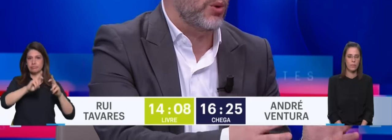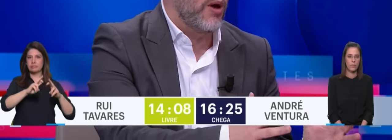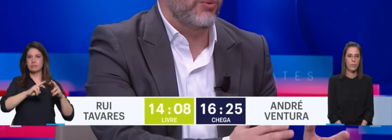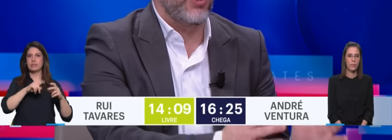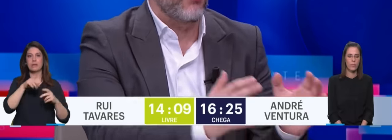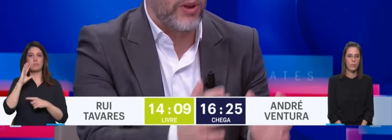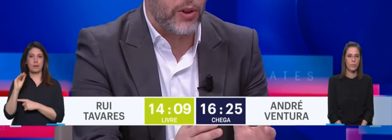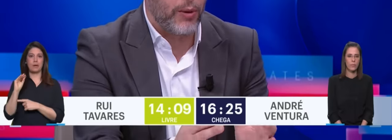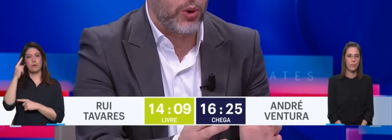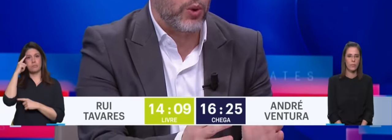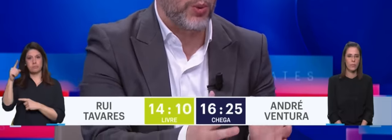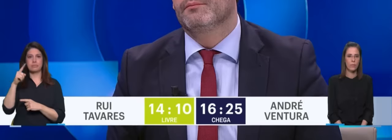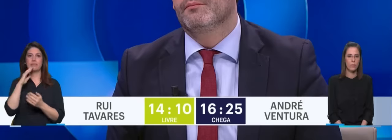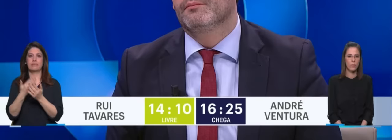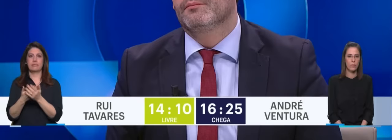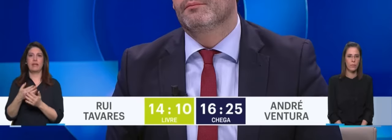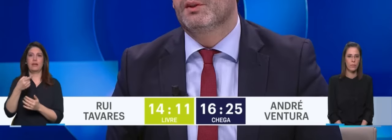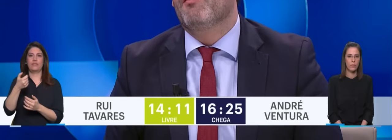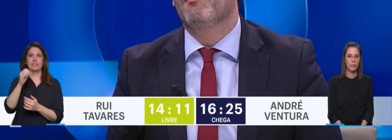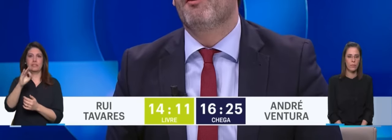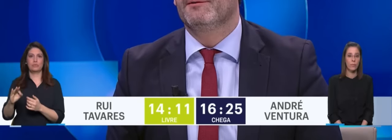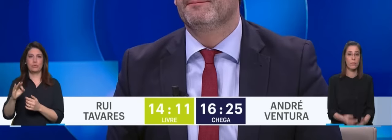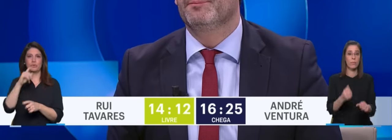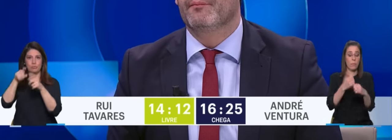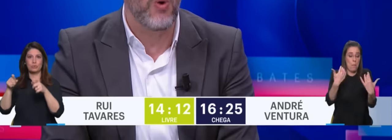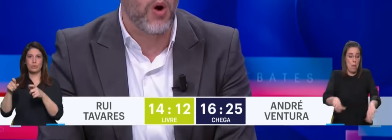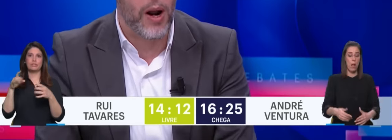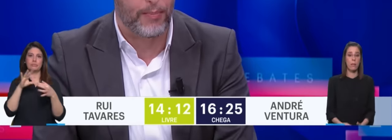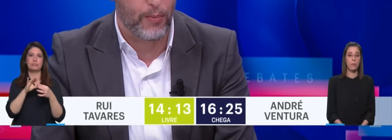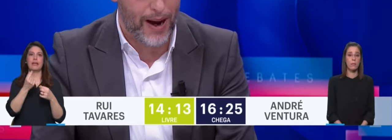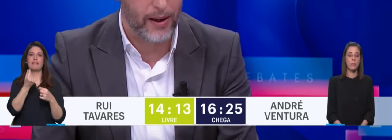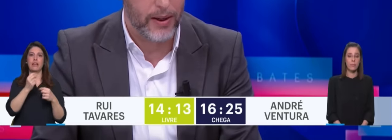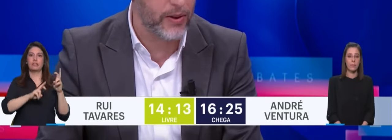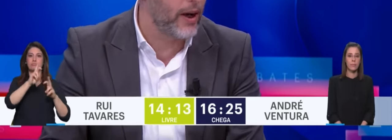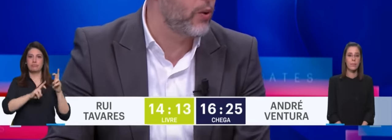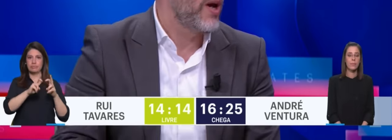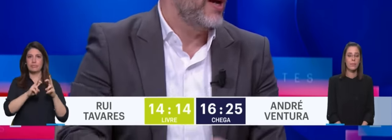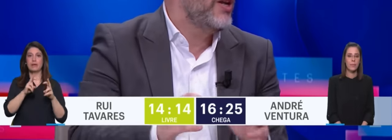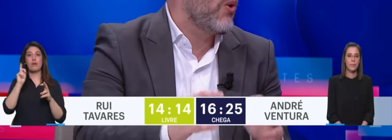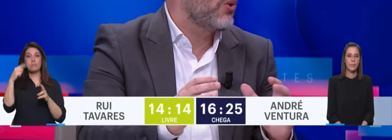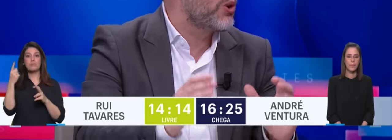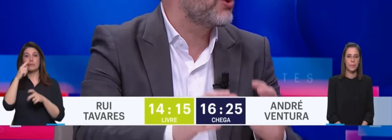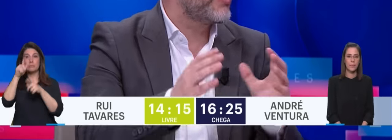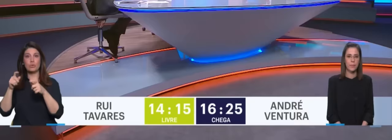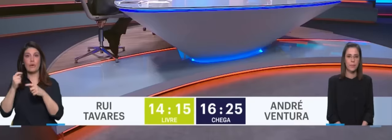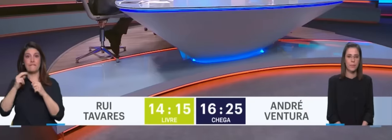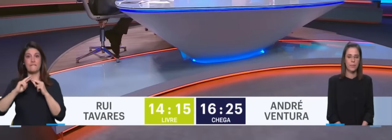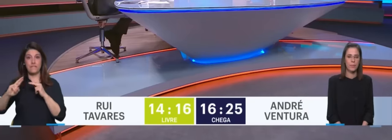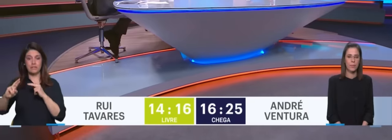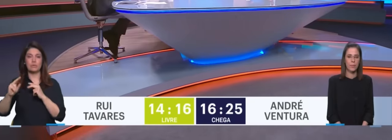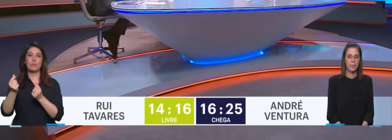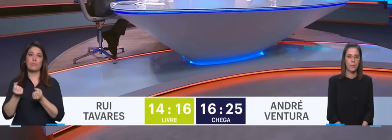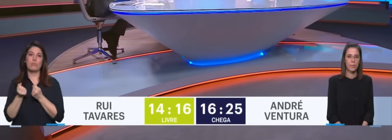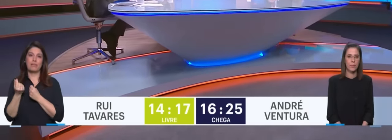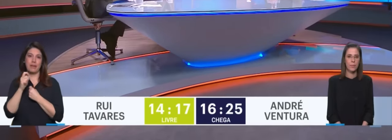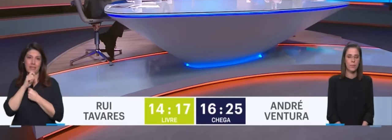conhecemos puseram 95% os portugues para a taxa fixa pessoas que estariam agora a poupar dinheiro não conseguiu sequer isso e